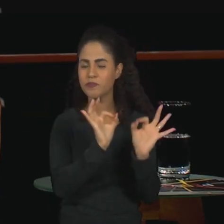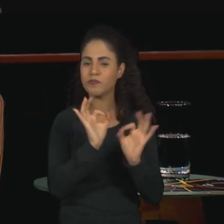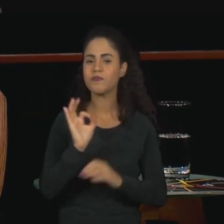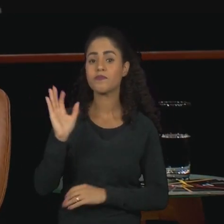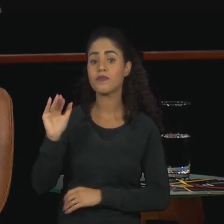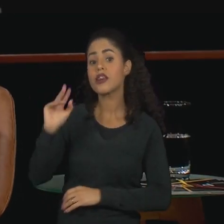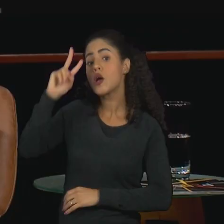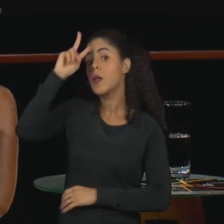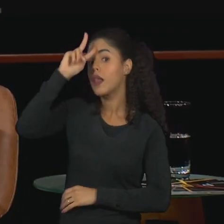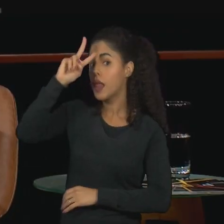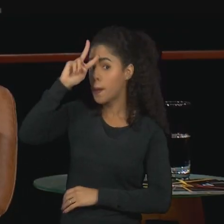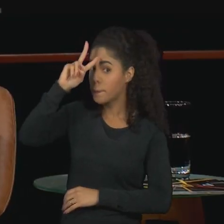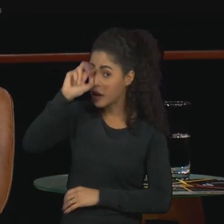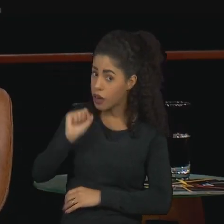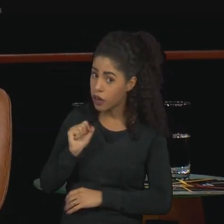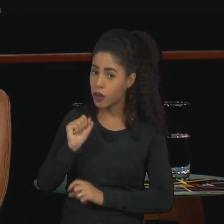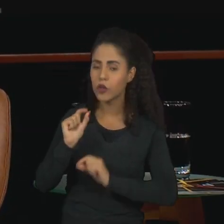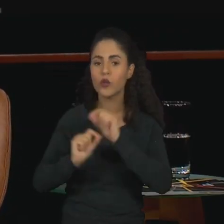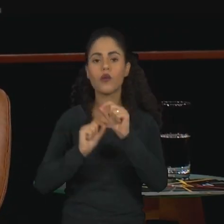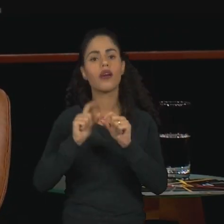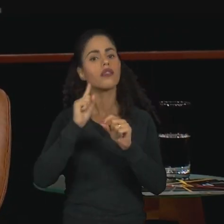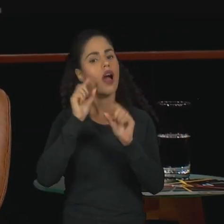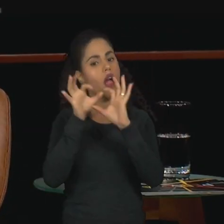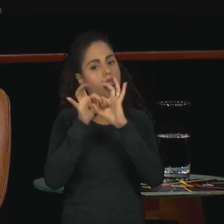programa. Lembrando, né, que eles ficam